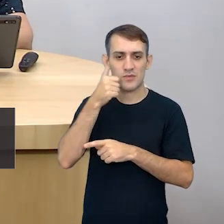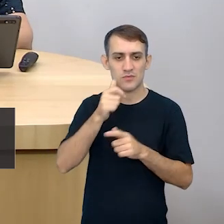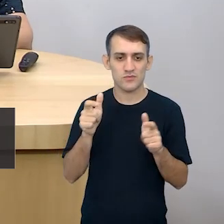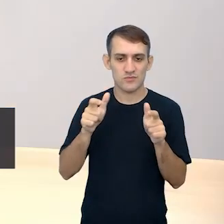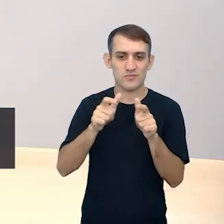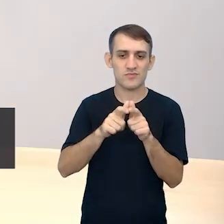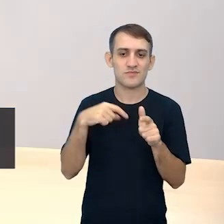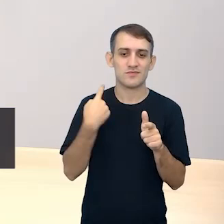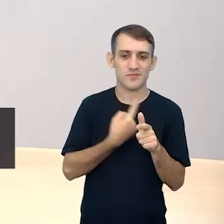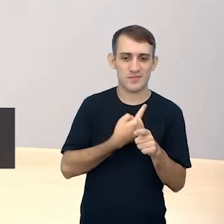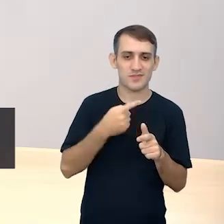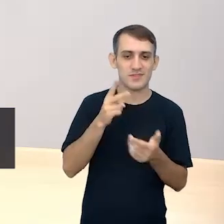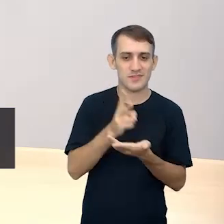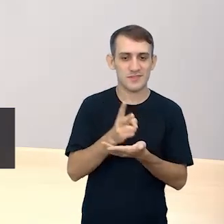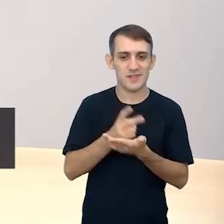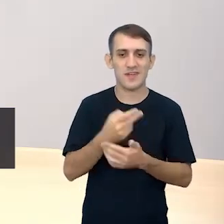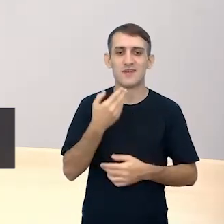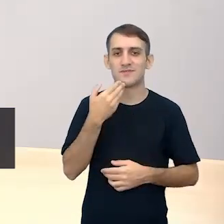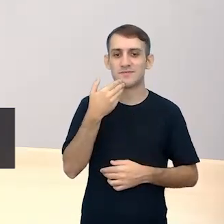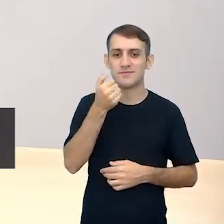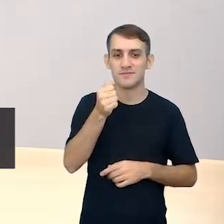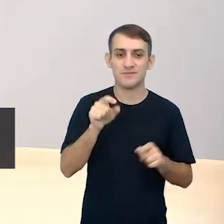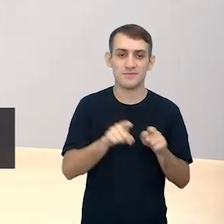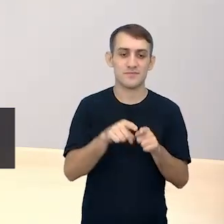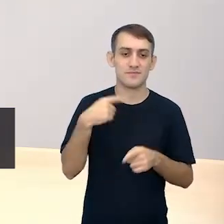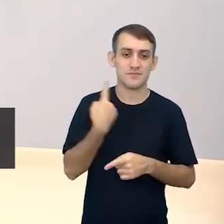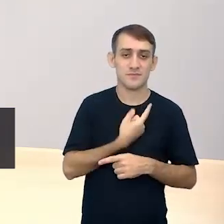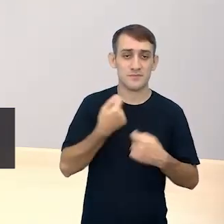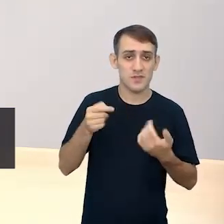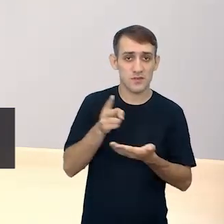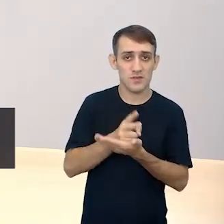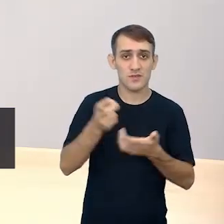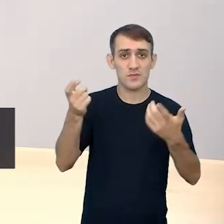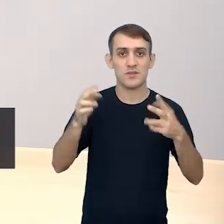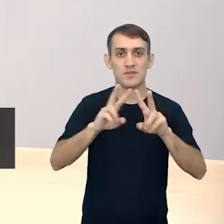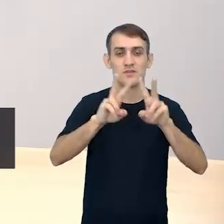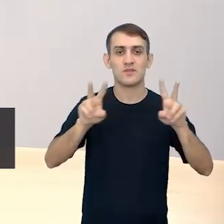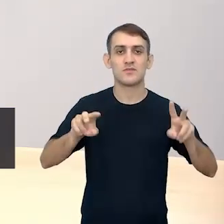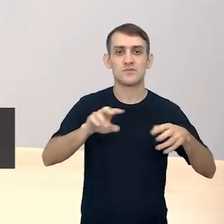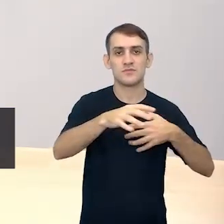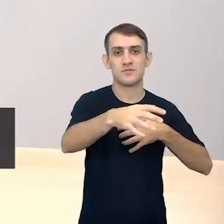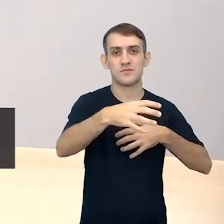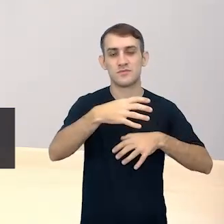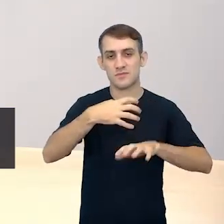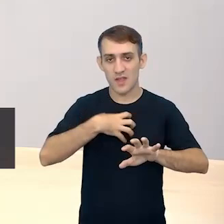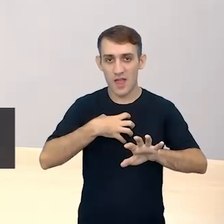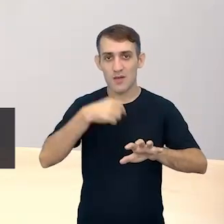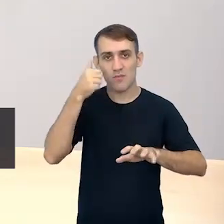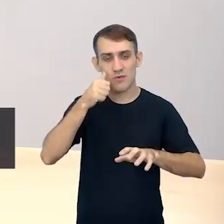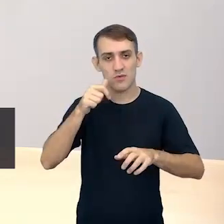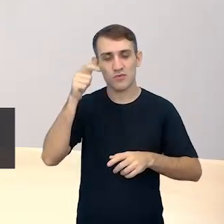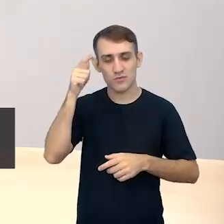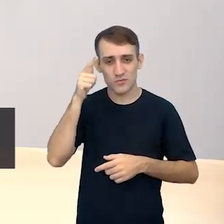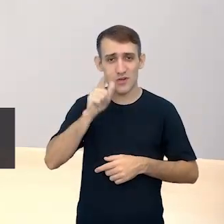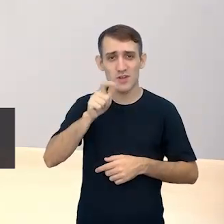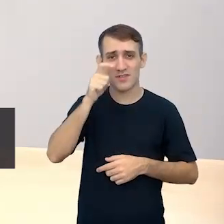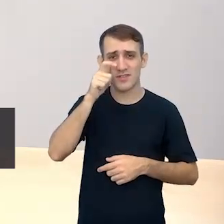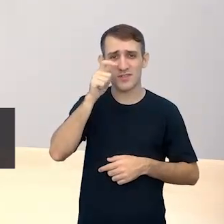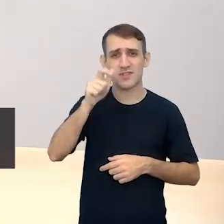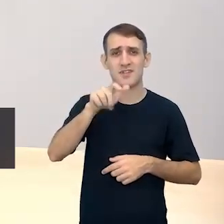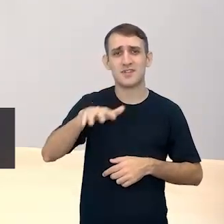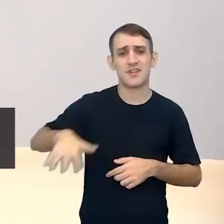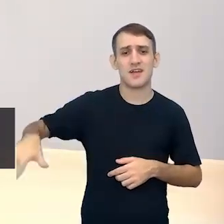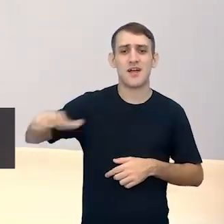que estamos melhorando esses índices, precisamos continuar falando sobre o tema e sensibilizando as mulheres para se interessar por essas áreas